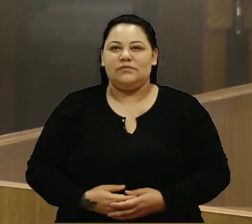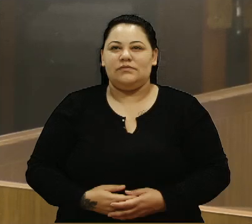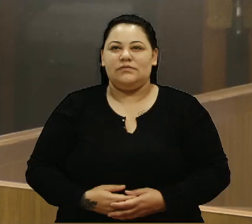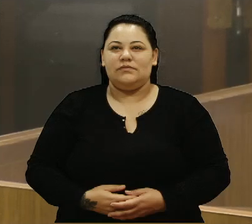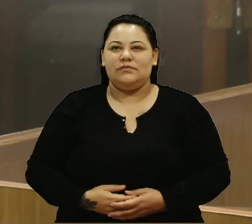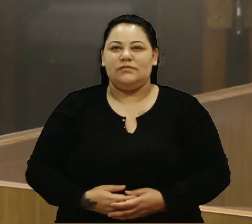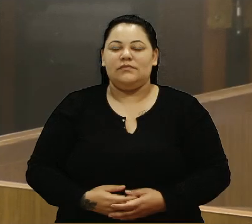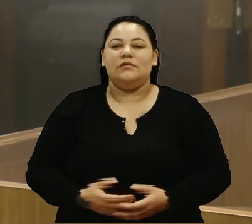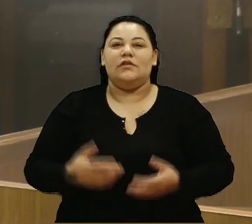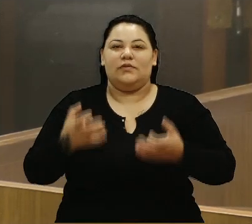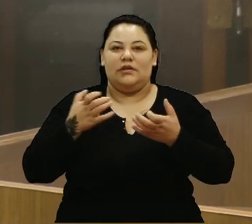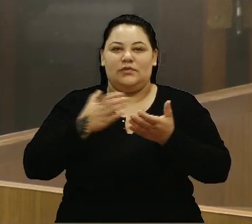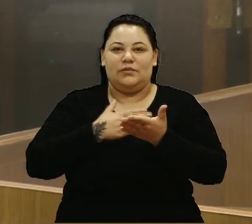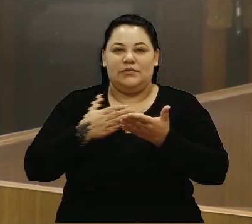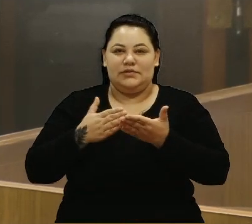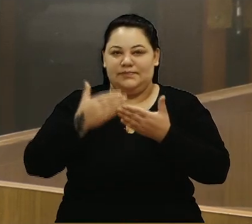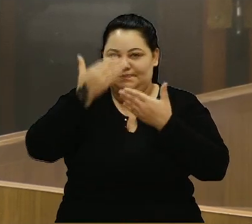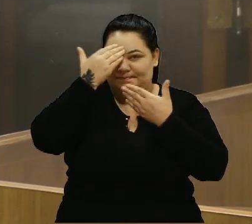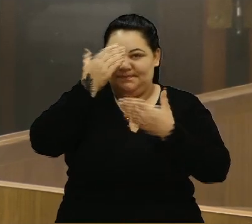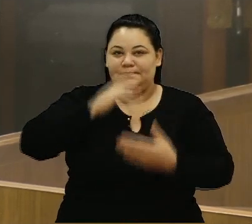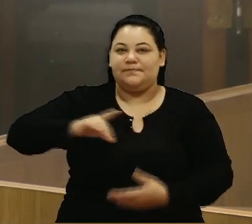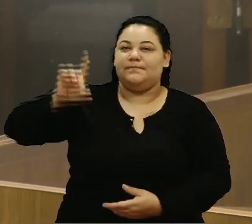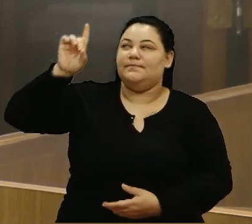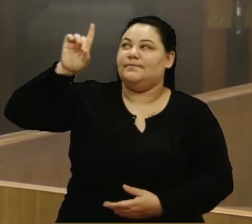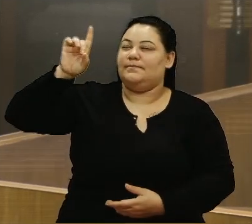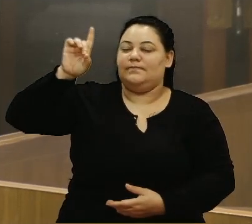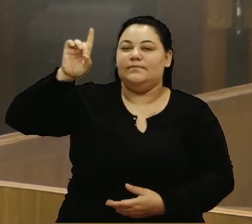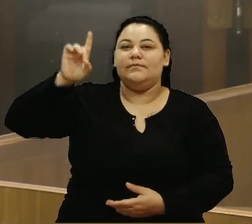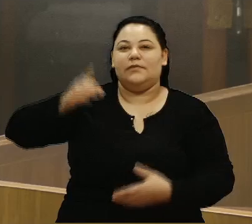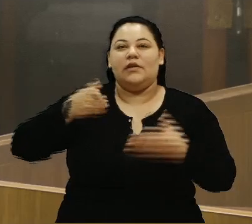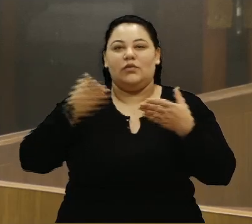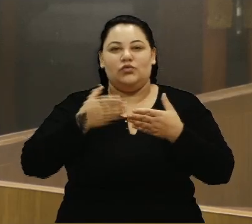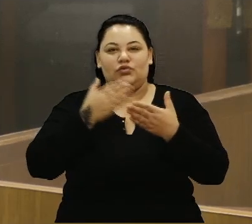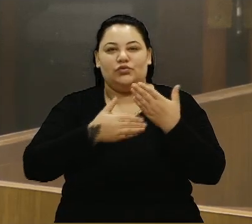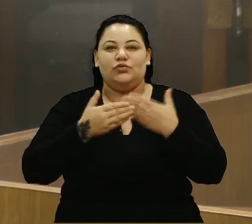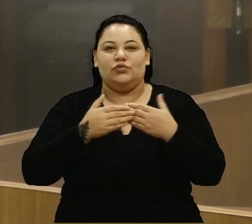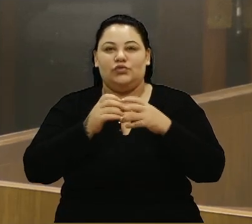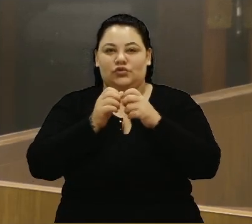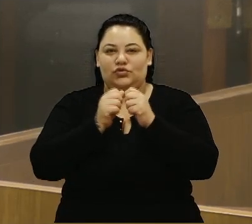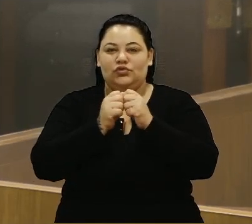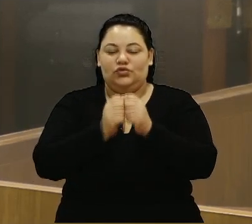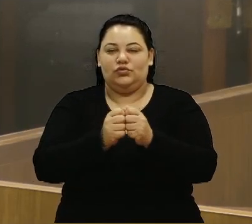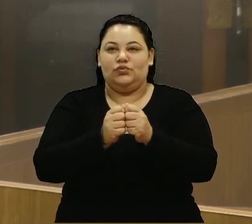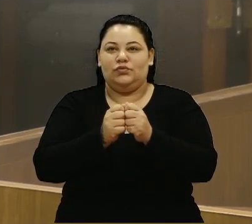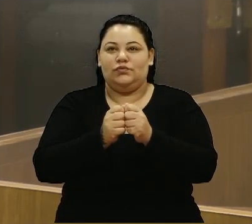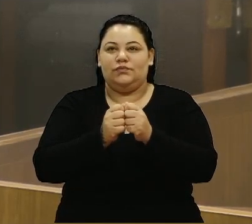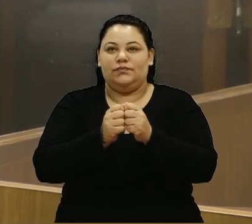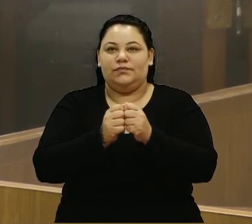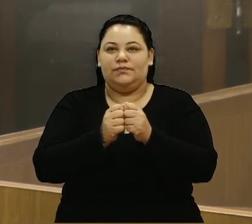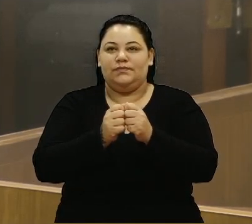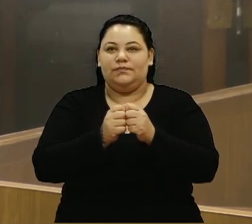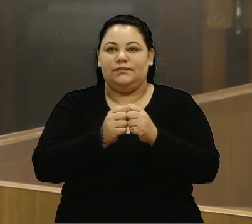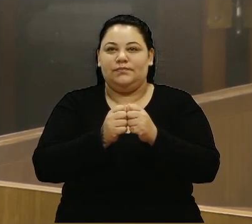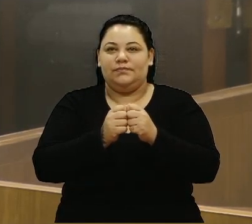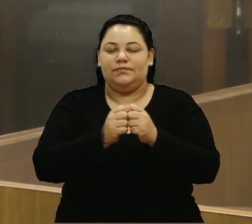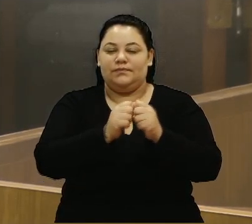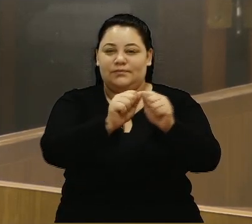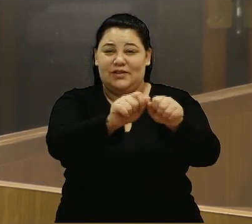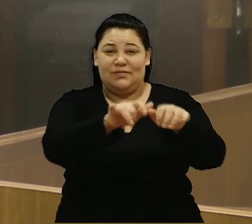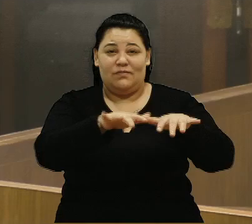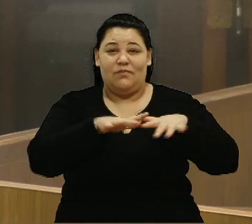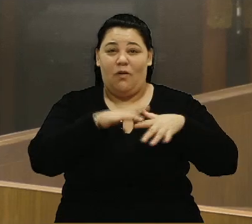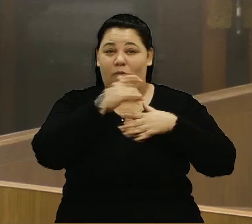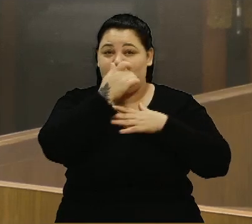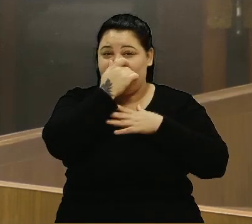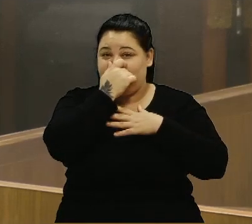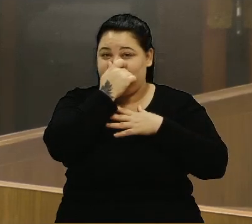começar agradecendo a Deus por estarmos aqui todos juntos nessa casa lotada, cheia.